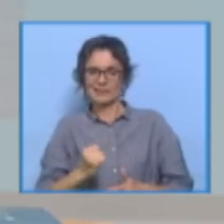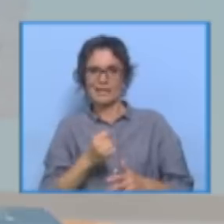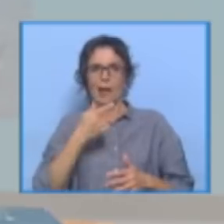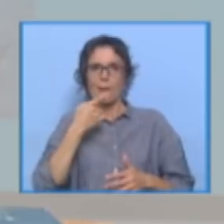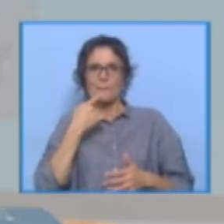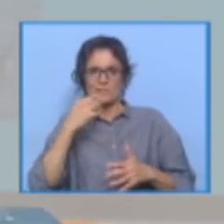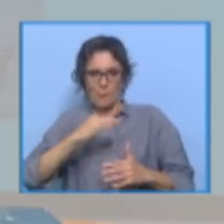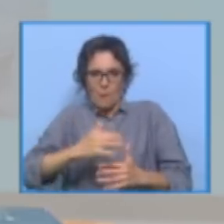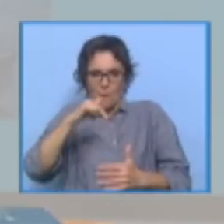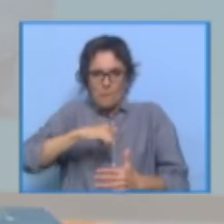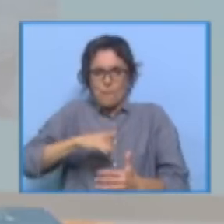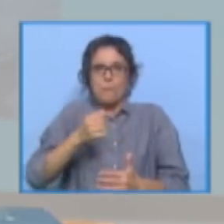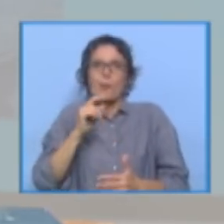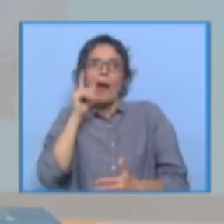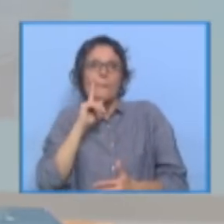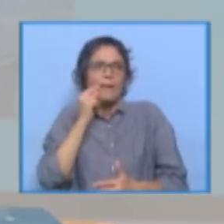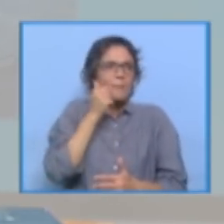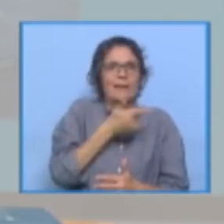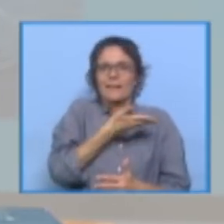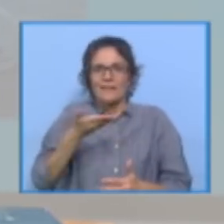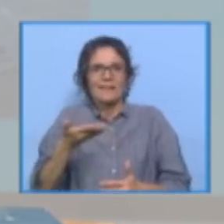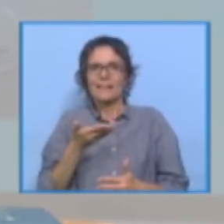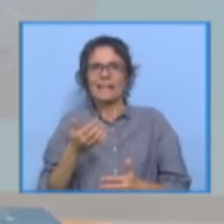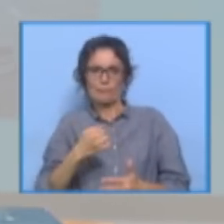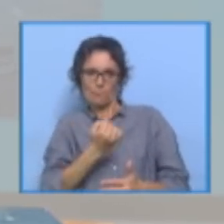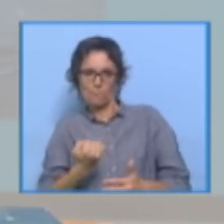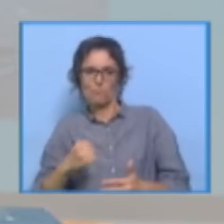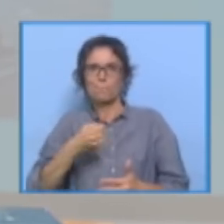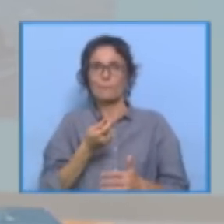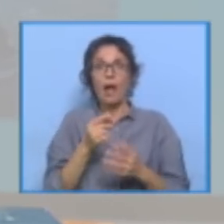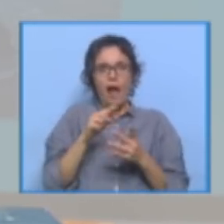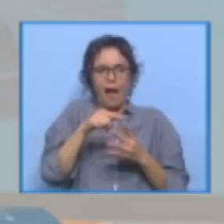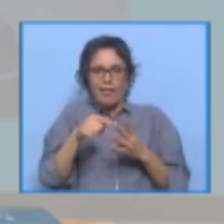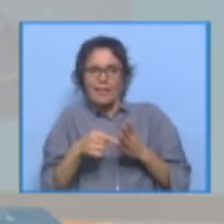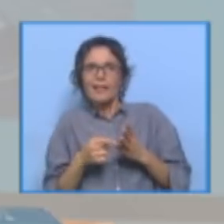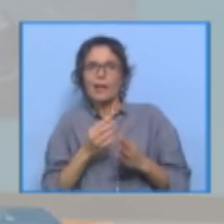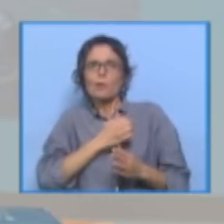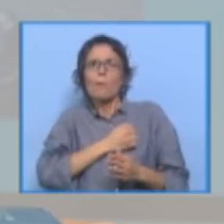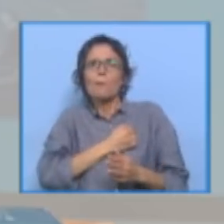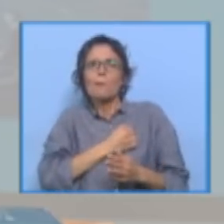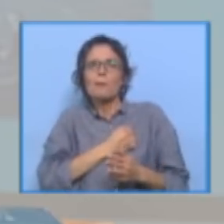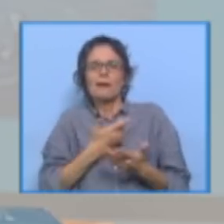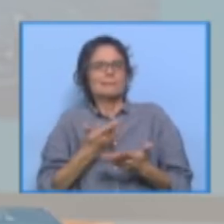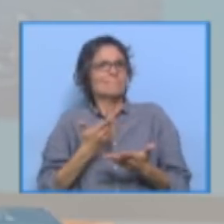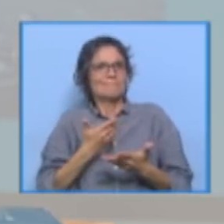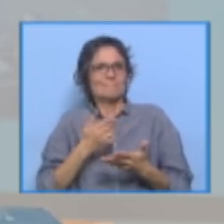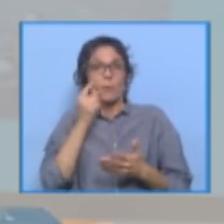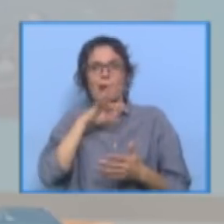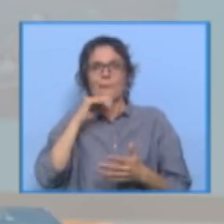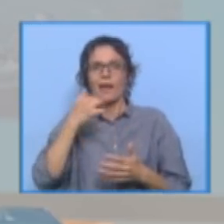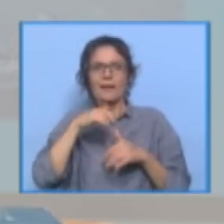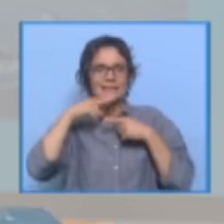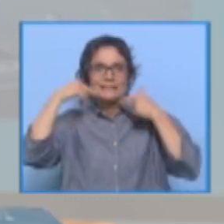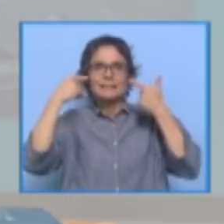perceber que é rapaz, que é menino, que é menina, que tem que já mexe os dedos, que isto, que o coração já bate. Mas se a técnica,